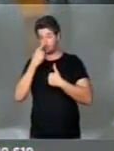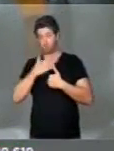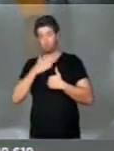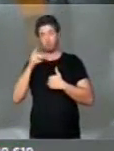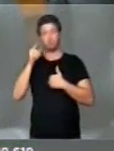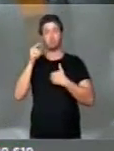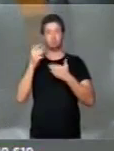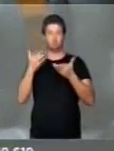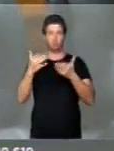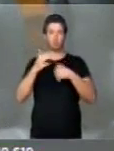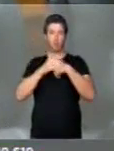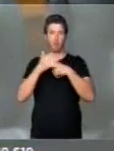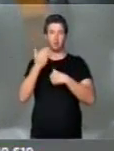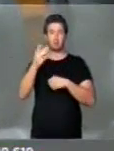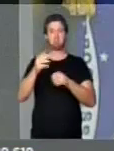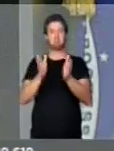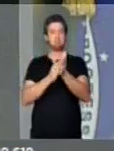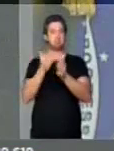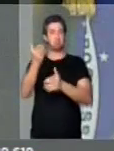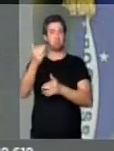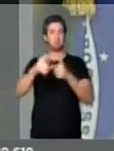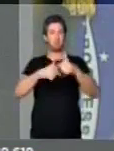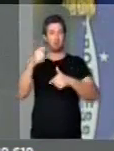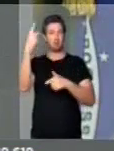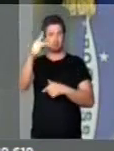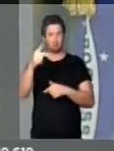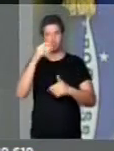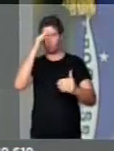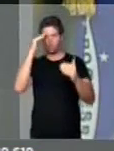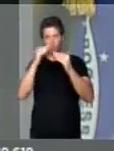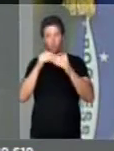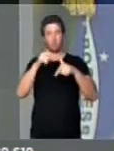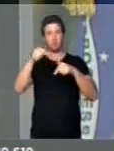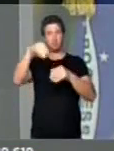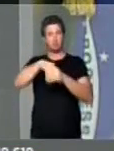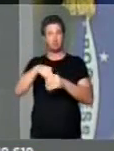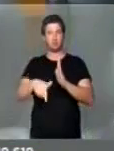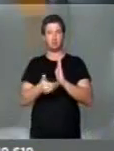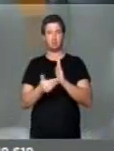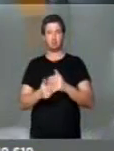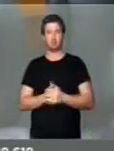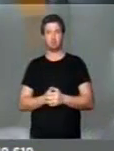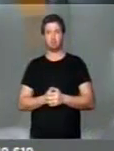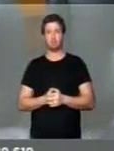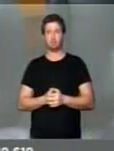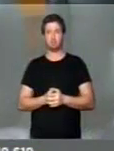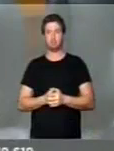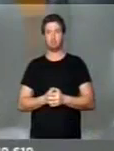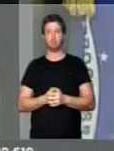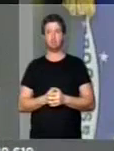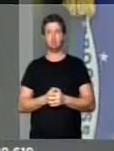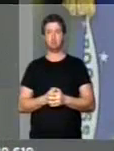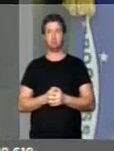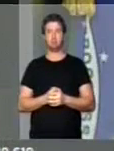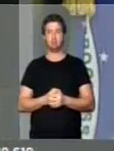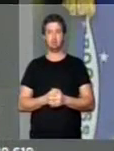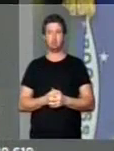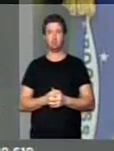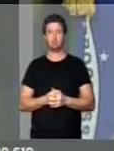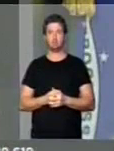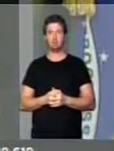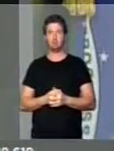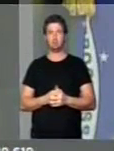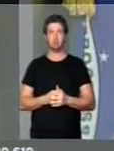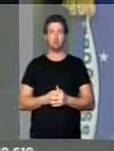e parabenizá-lo pelas palavras e pelo trabalho tão coerente que tem realizado dentro dessa casa. Parabéns. Muito obrigado, deputado Flavinho. Concluo,